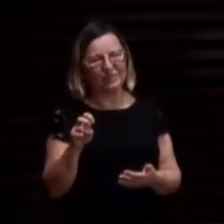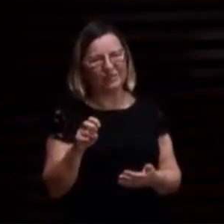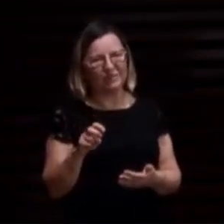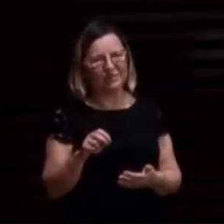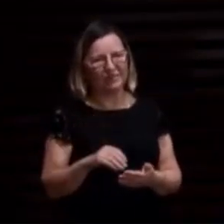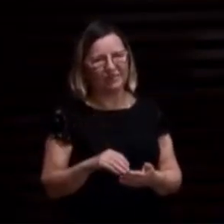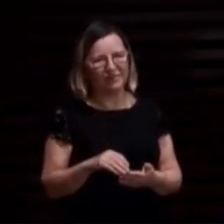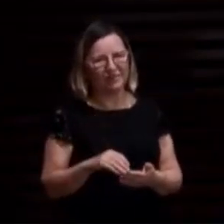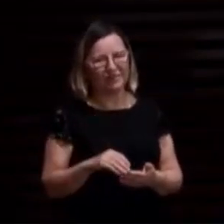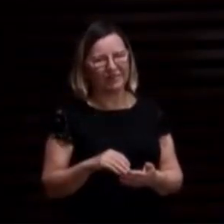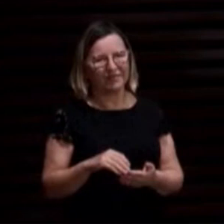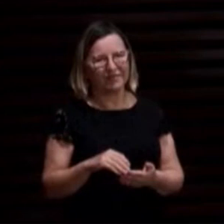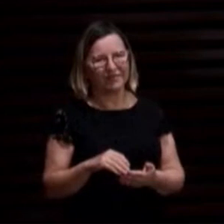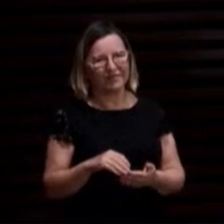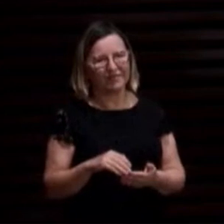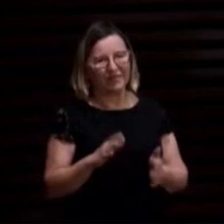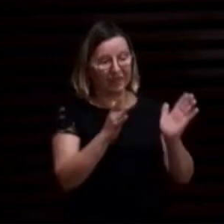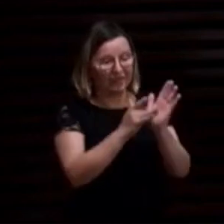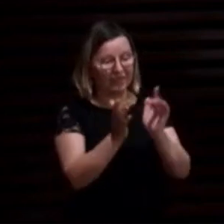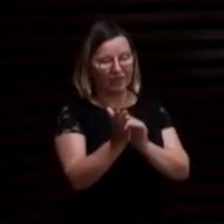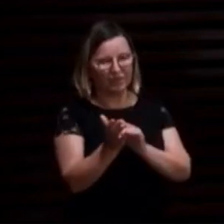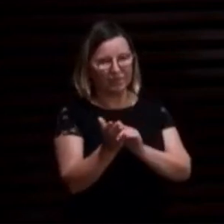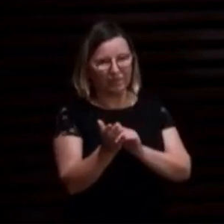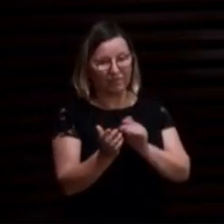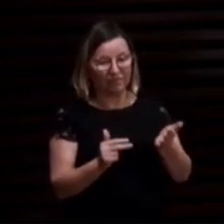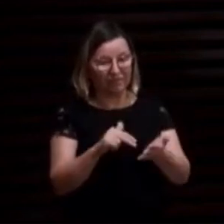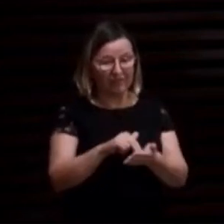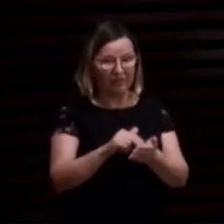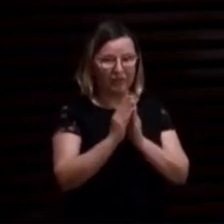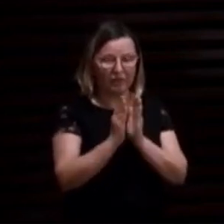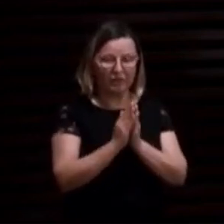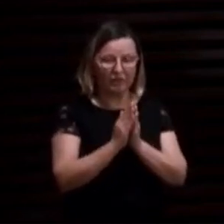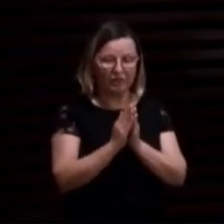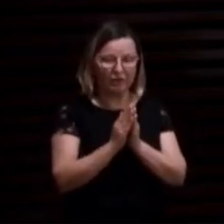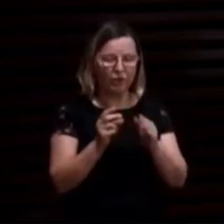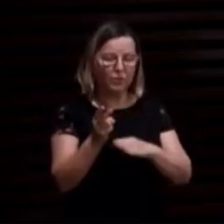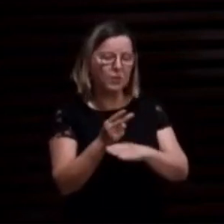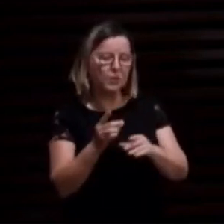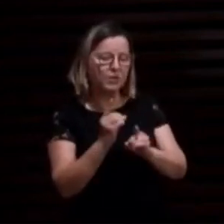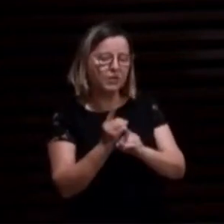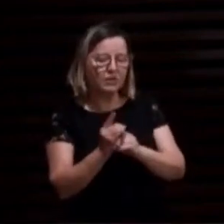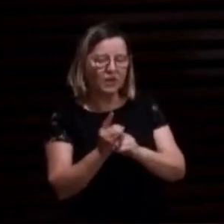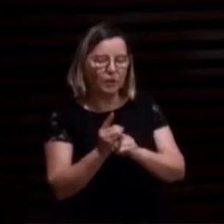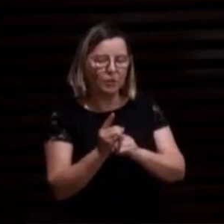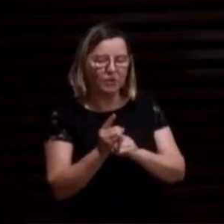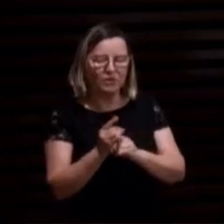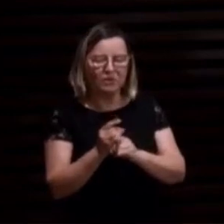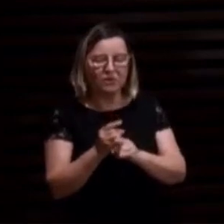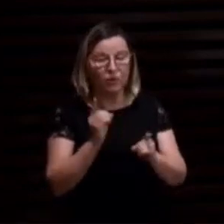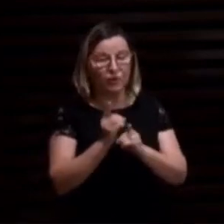Levantando-se da oração, foi ter com os discípulos e os achou dormindo de tristeza. Verso